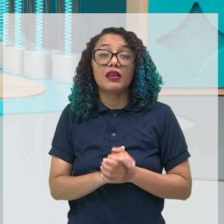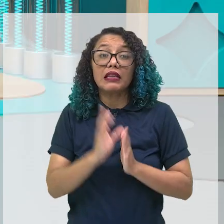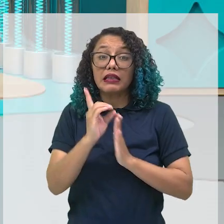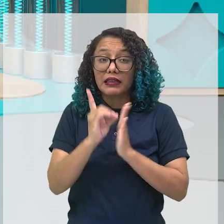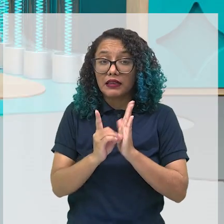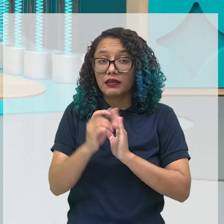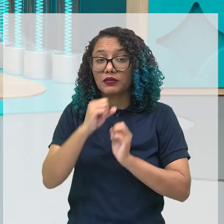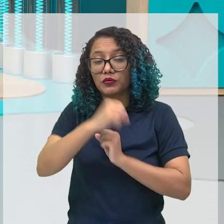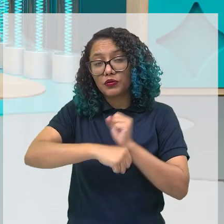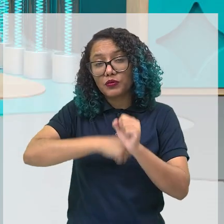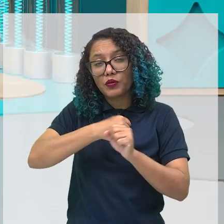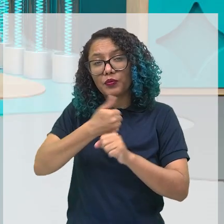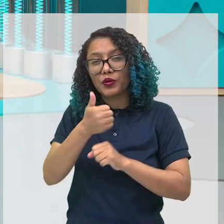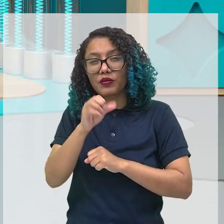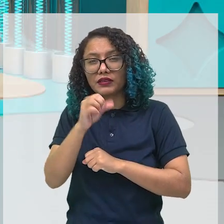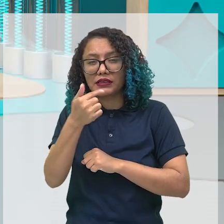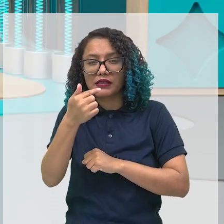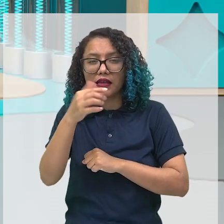York, nos Estados Unidos.